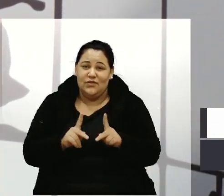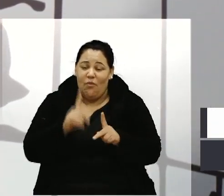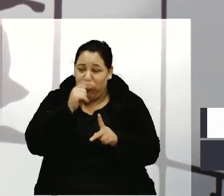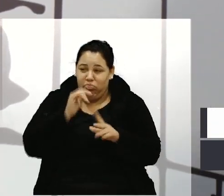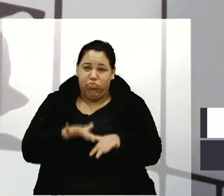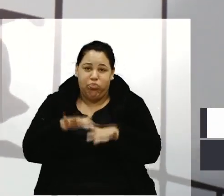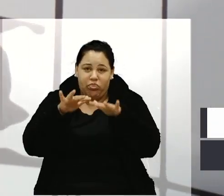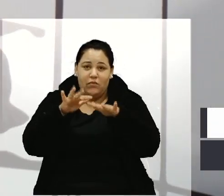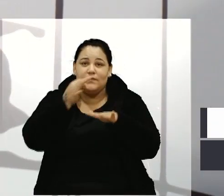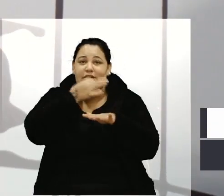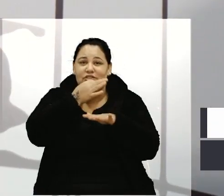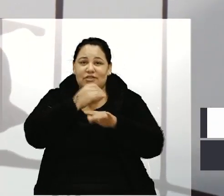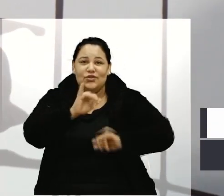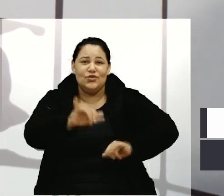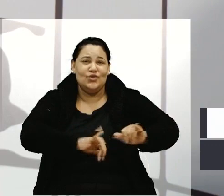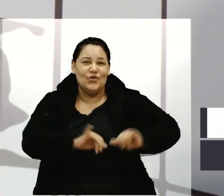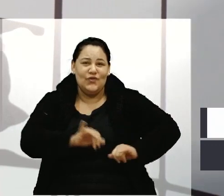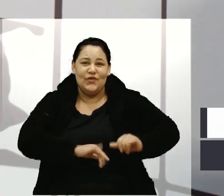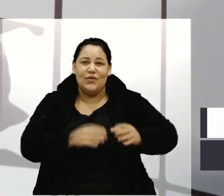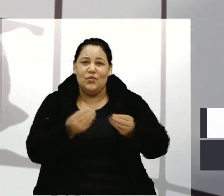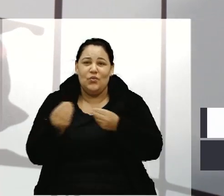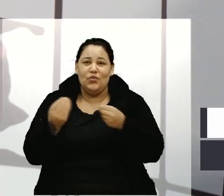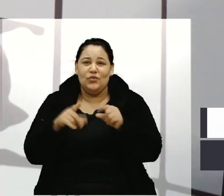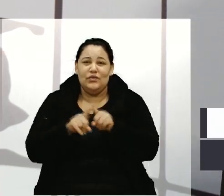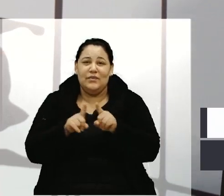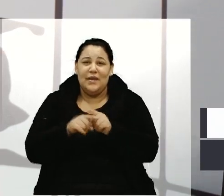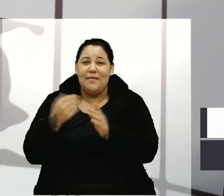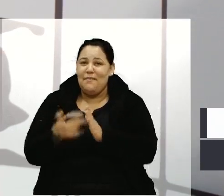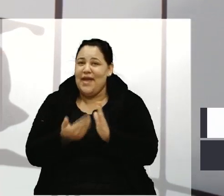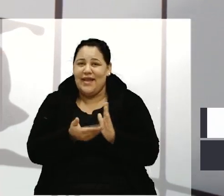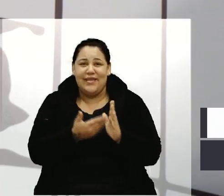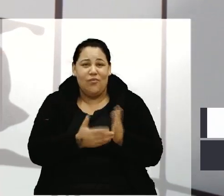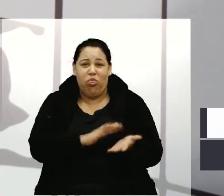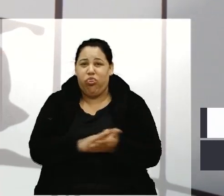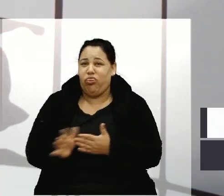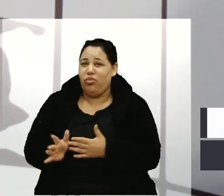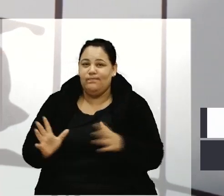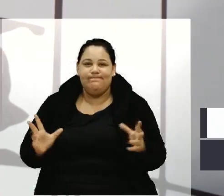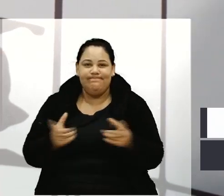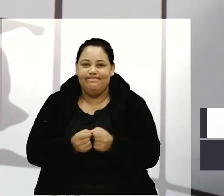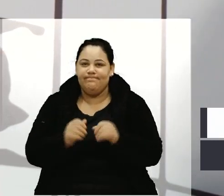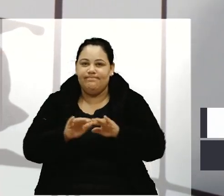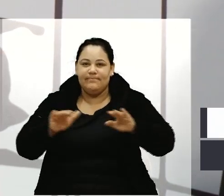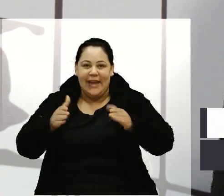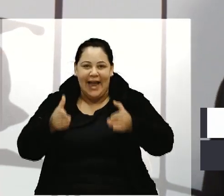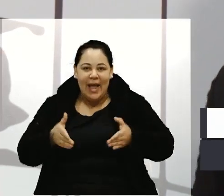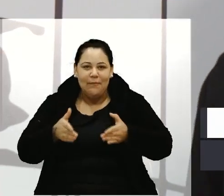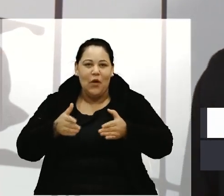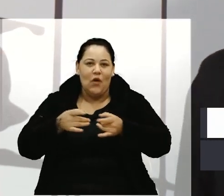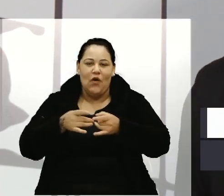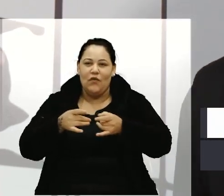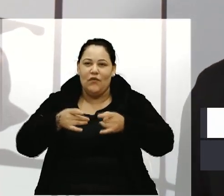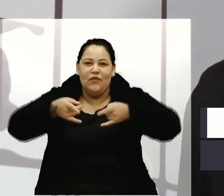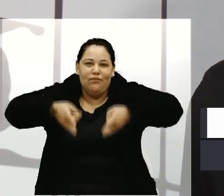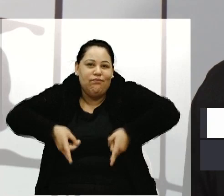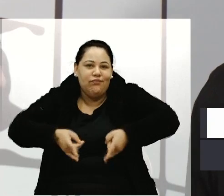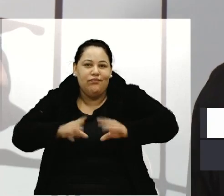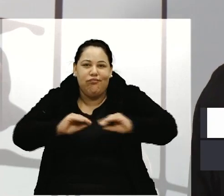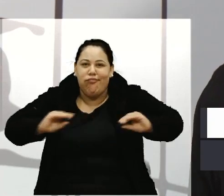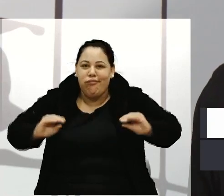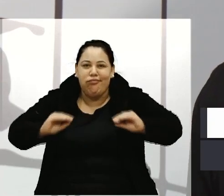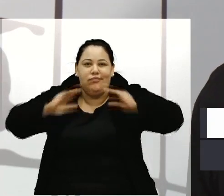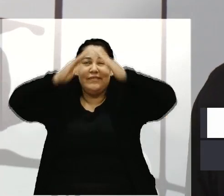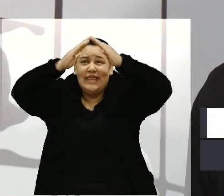Sul, sofreram muito, perderam quase tudo que tinha, os seus móveis, as suas casas, o